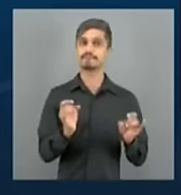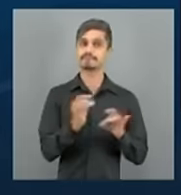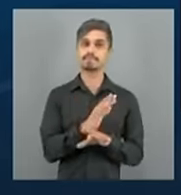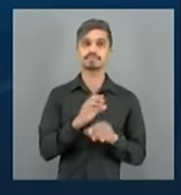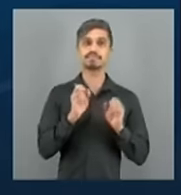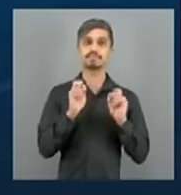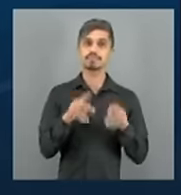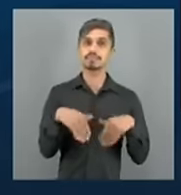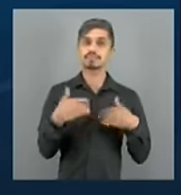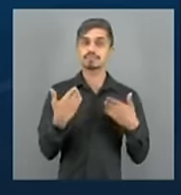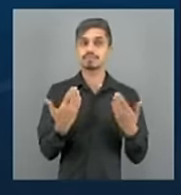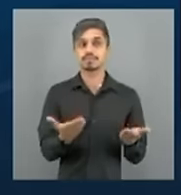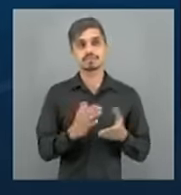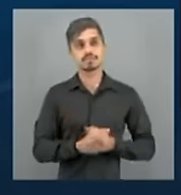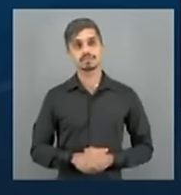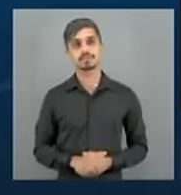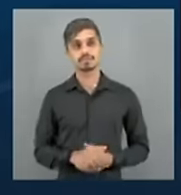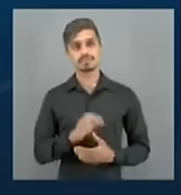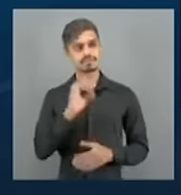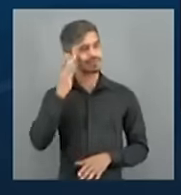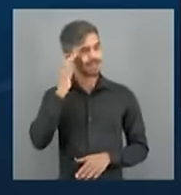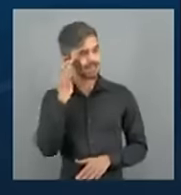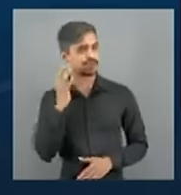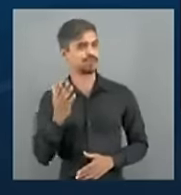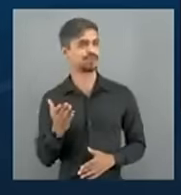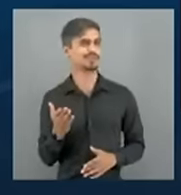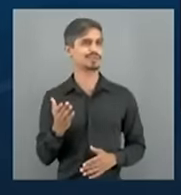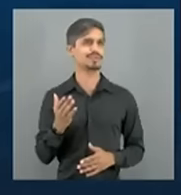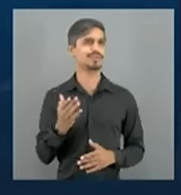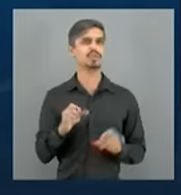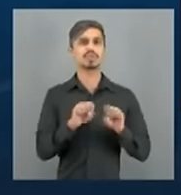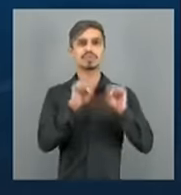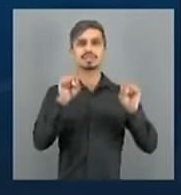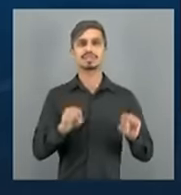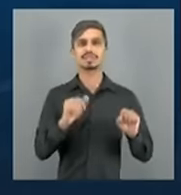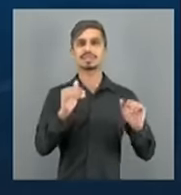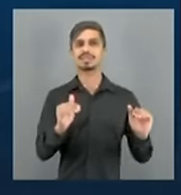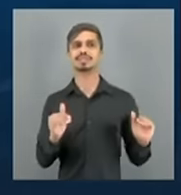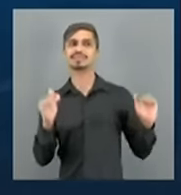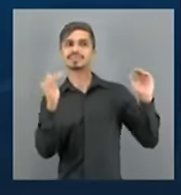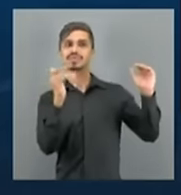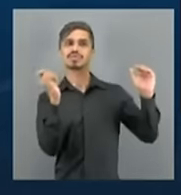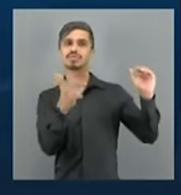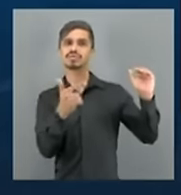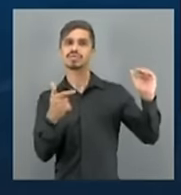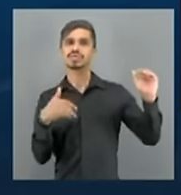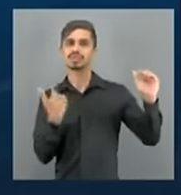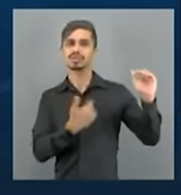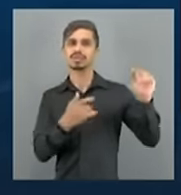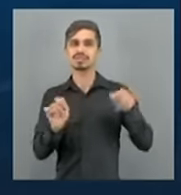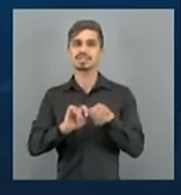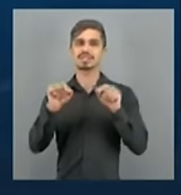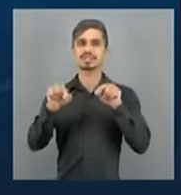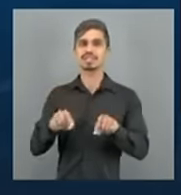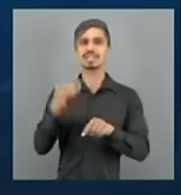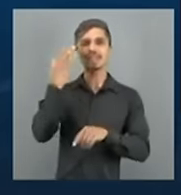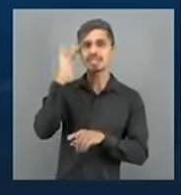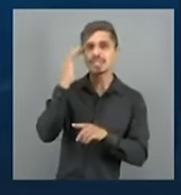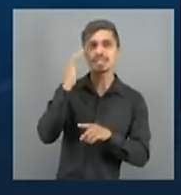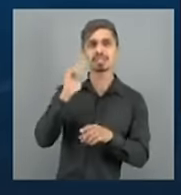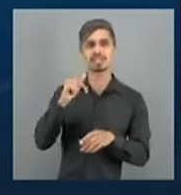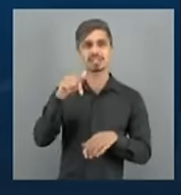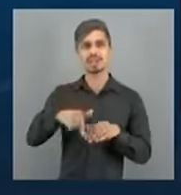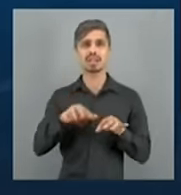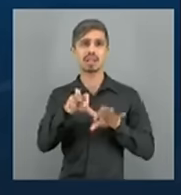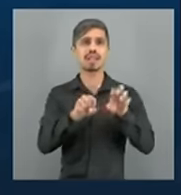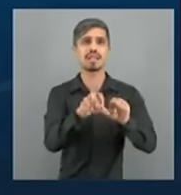Então, você está entendendo que o sistema ele é muito além, Romário, do que a gente está fazendo aqui? Você entende que isso aqui vai